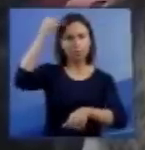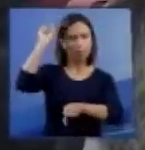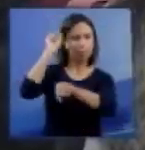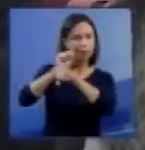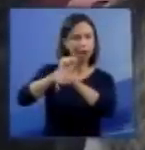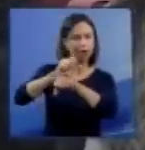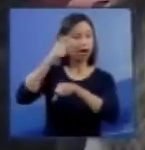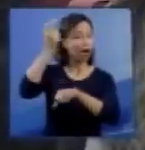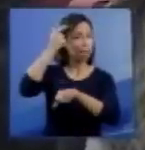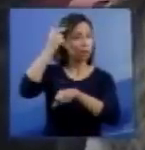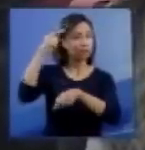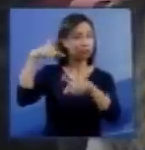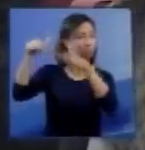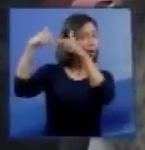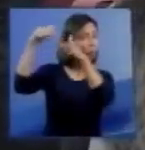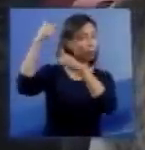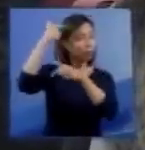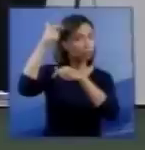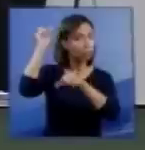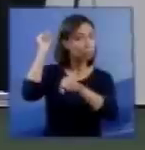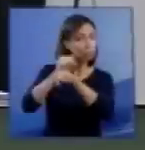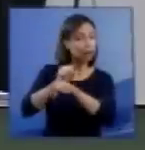funções cerebrais cessam